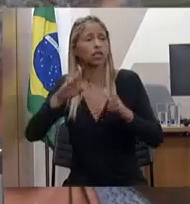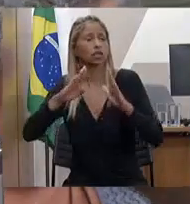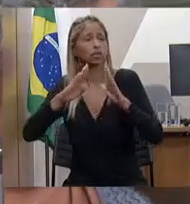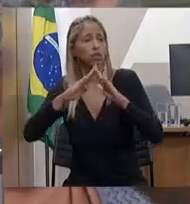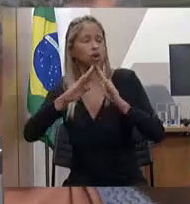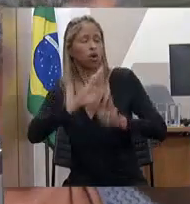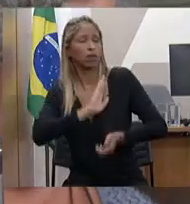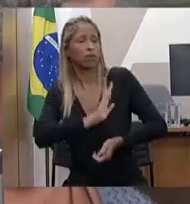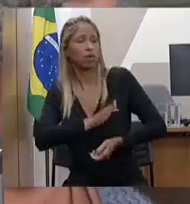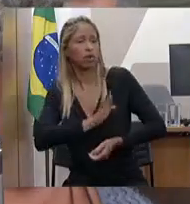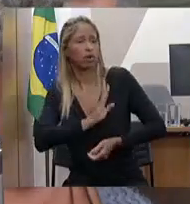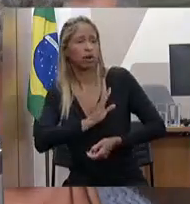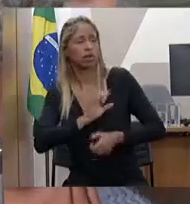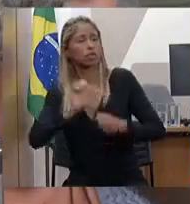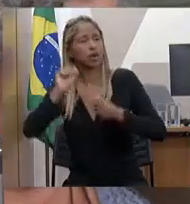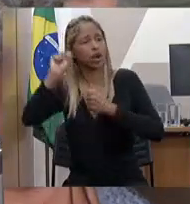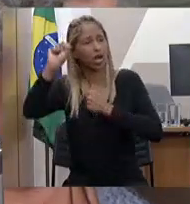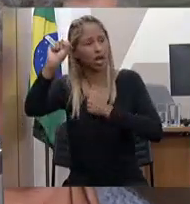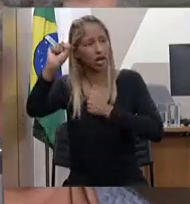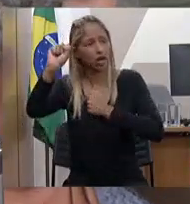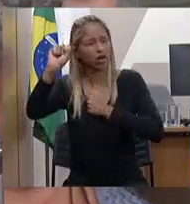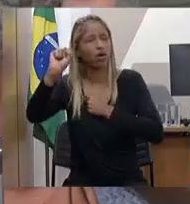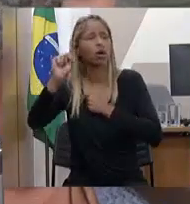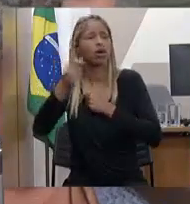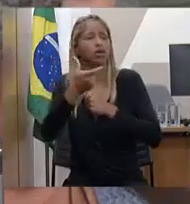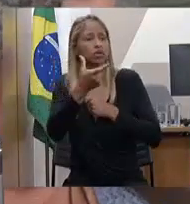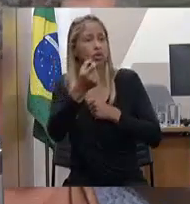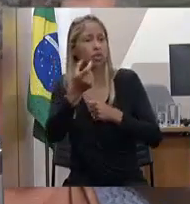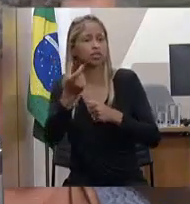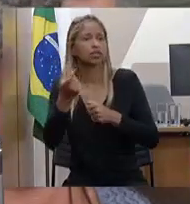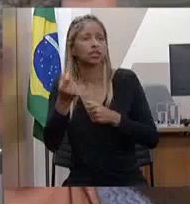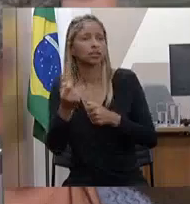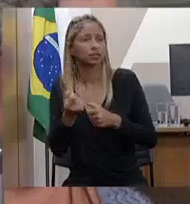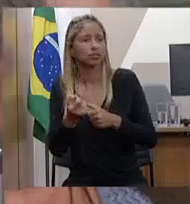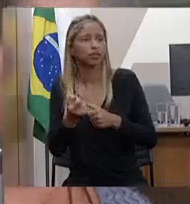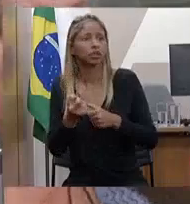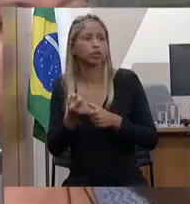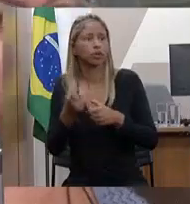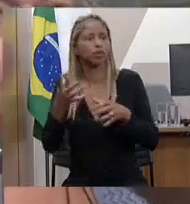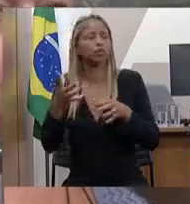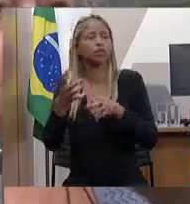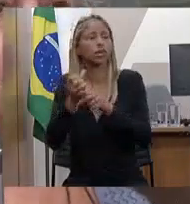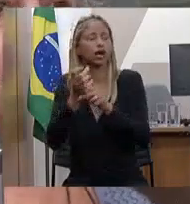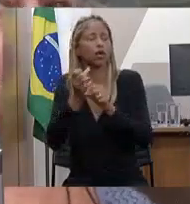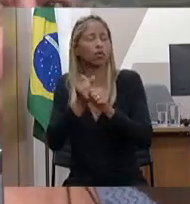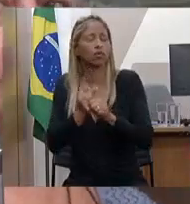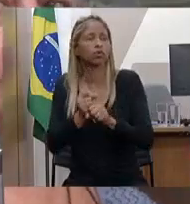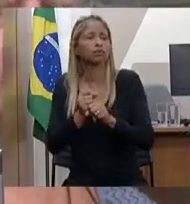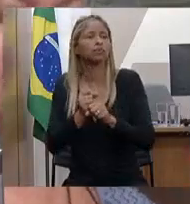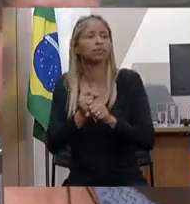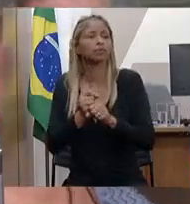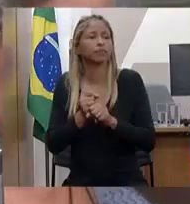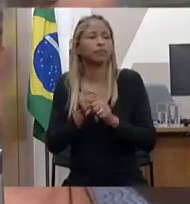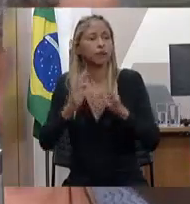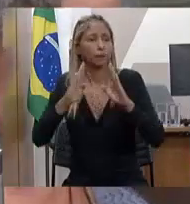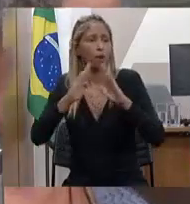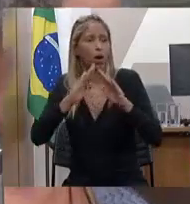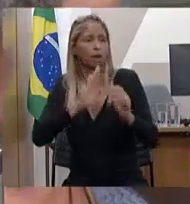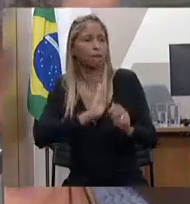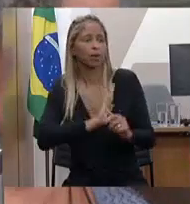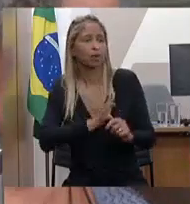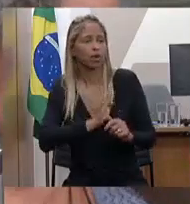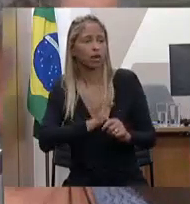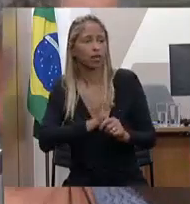são heróis eu acho que não são nem 2.000 ao nível Nacional pelos meus cálculos então Moro no meu canal Eu acho